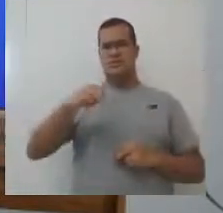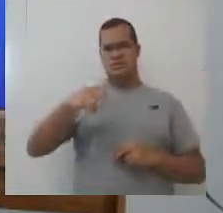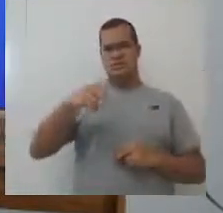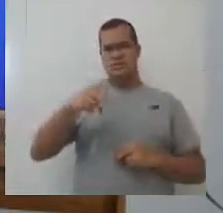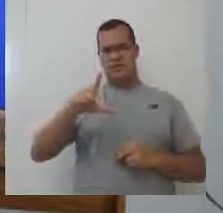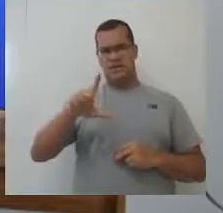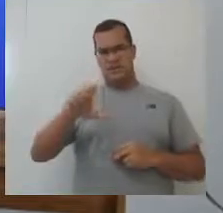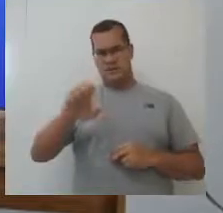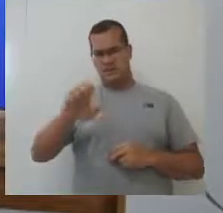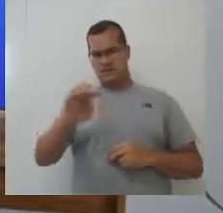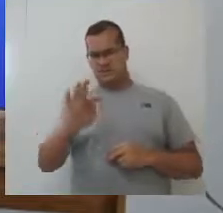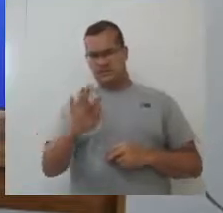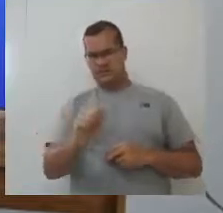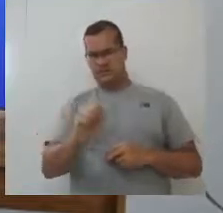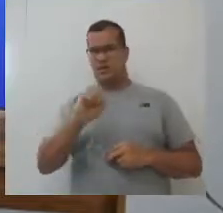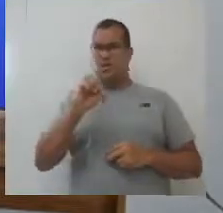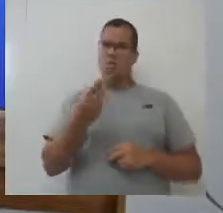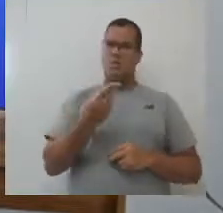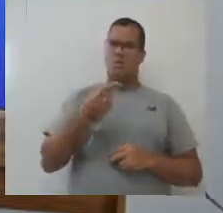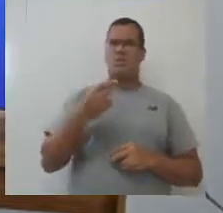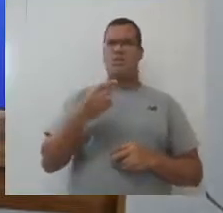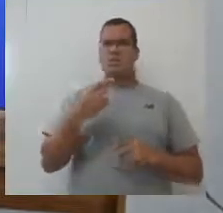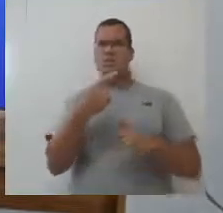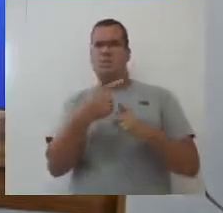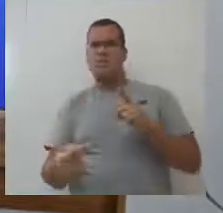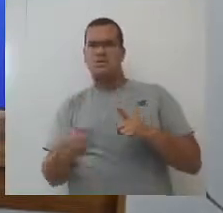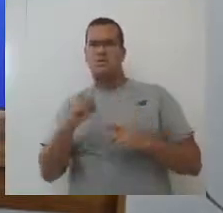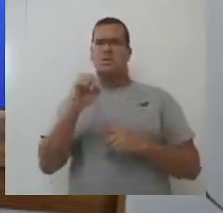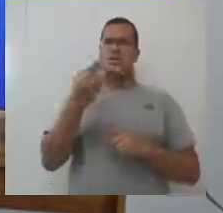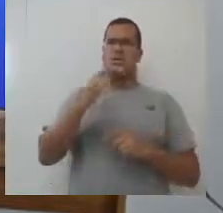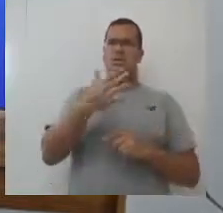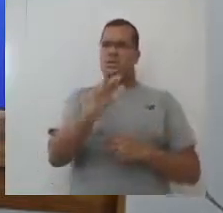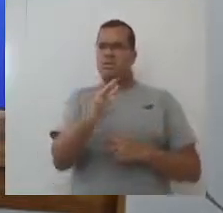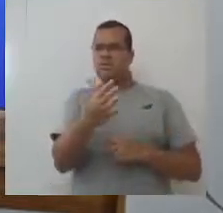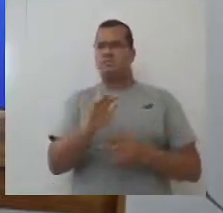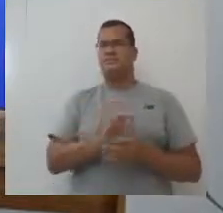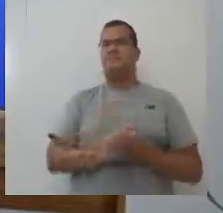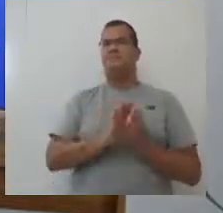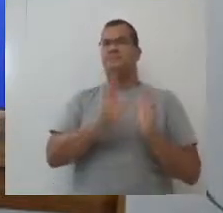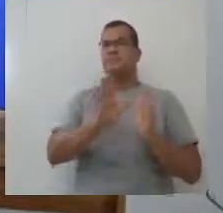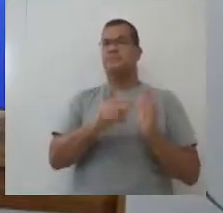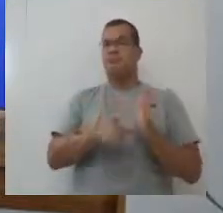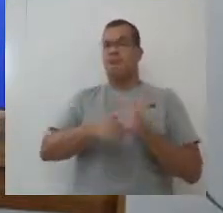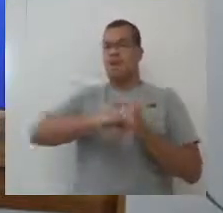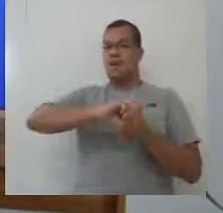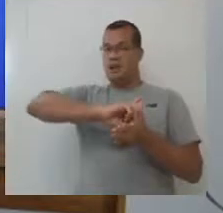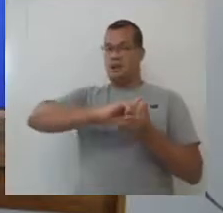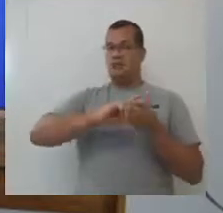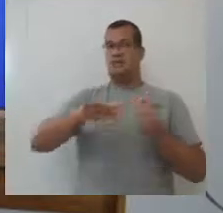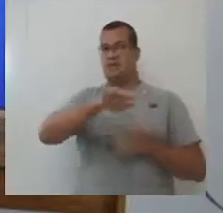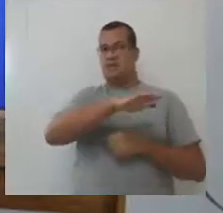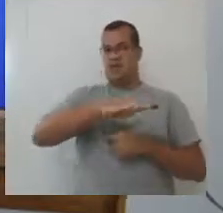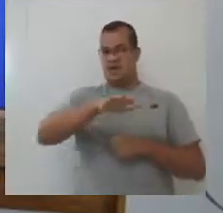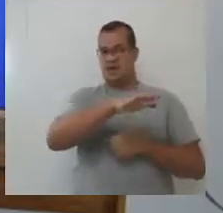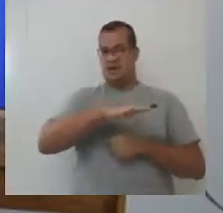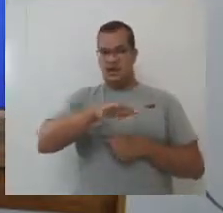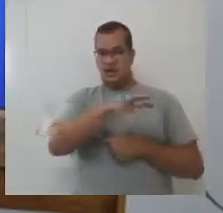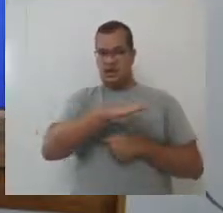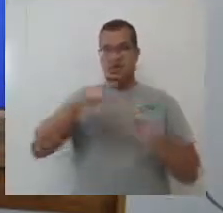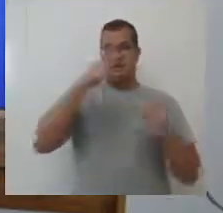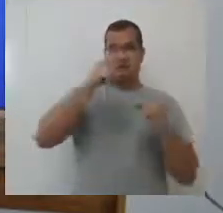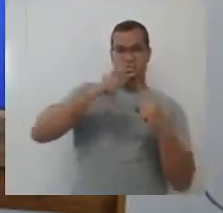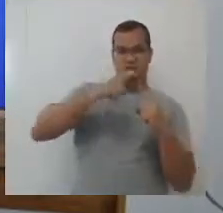dominância incompleta ou intermediária e qual dominância. Mas assim, antes de eu ir para a área dos tipos